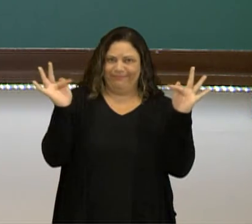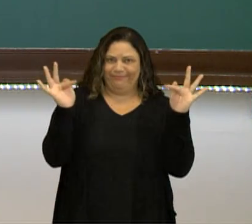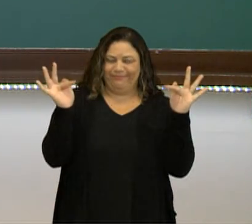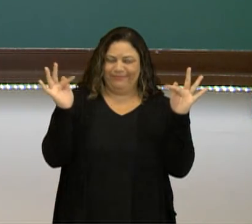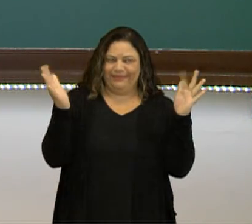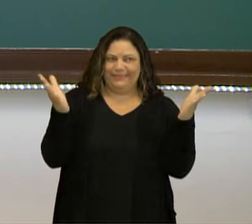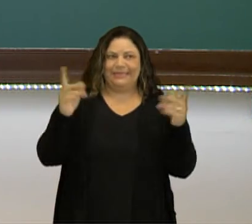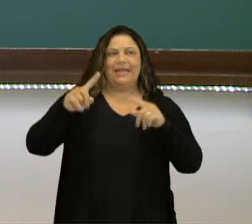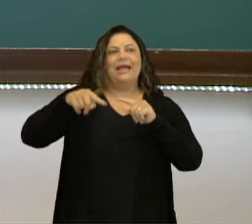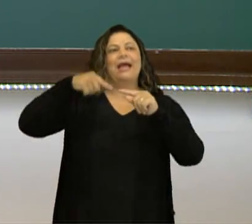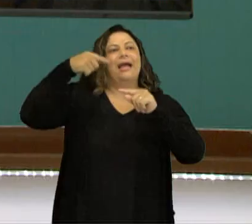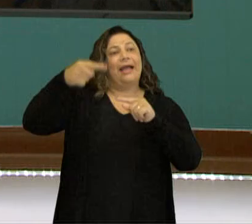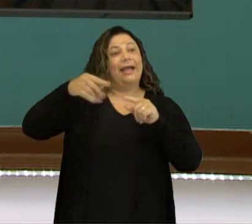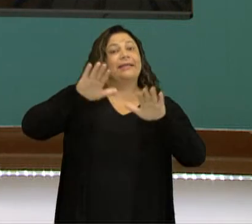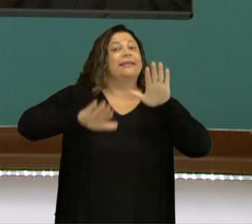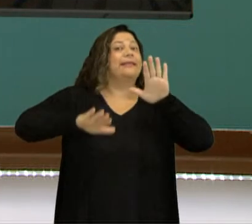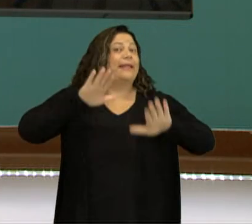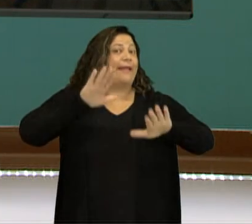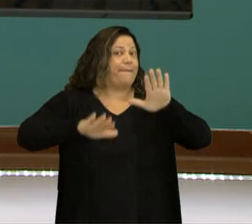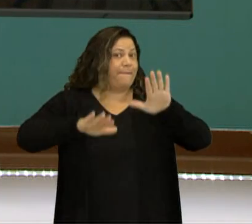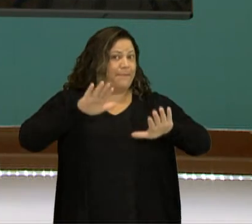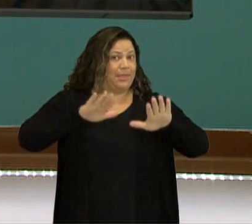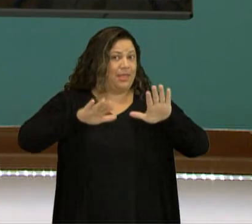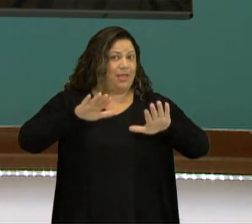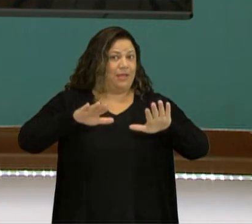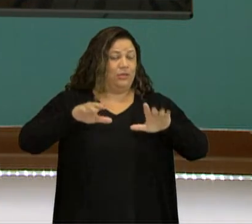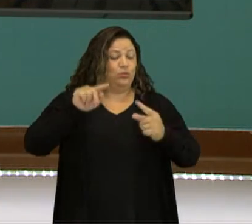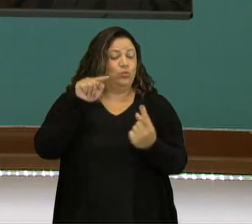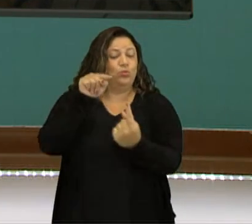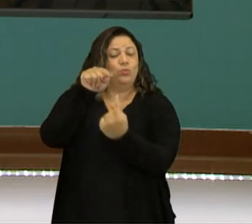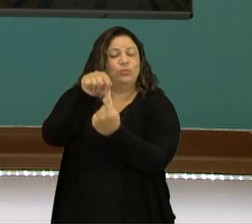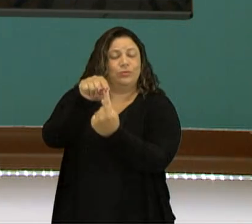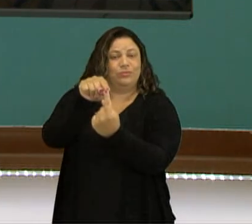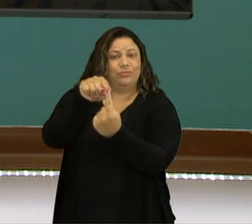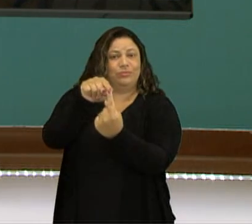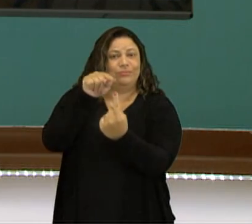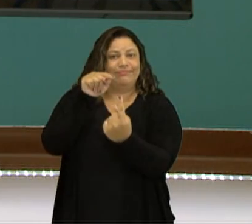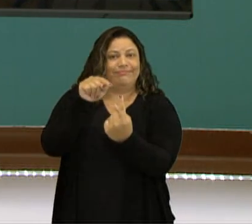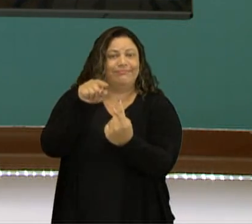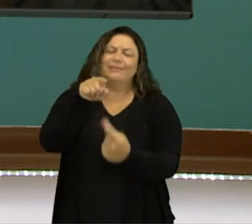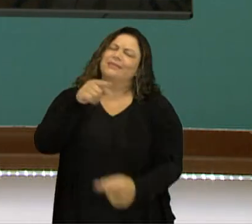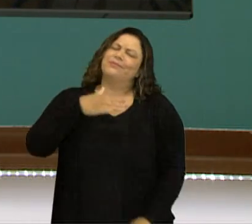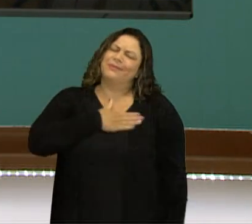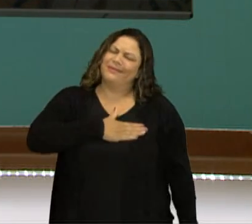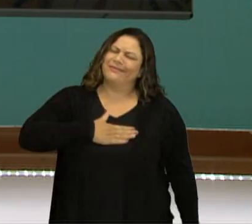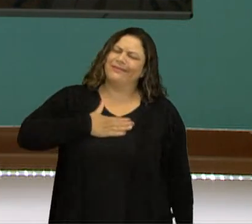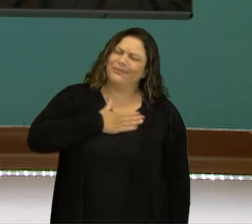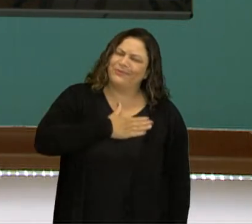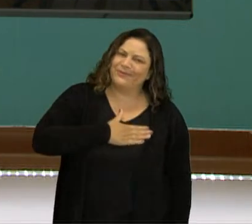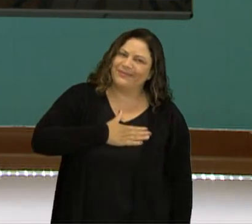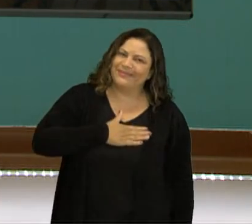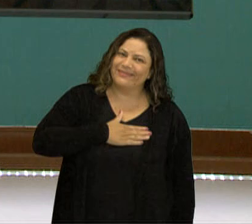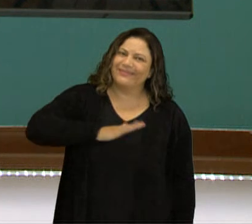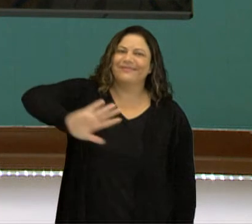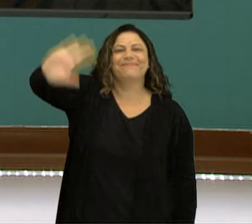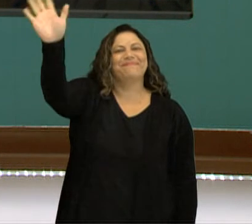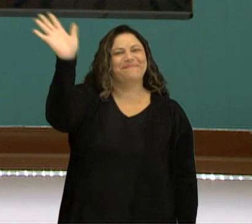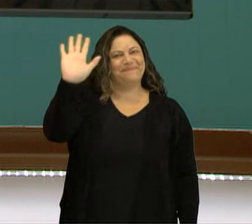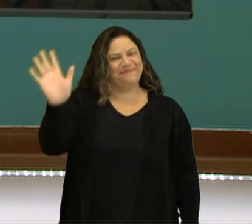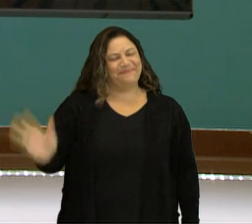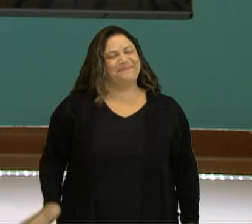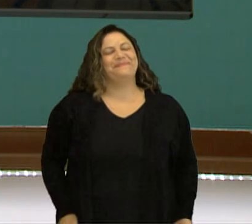trajetória depende do nosso referencial. Espero que tenham gostado e até breve!